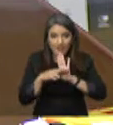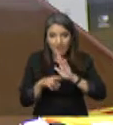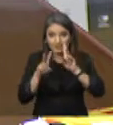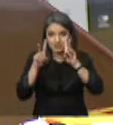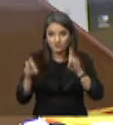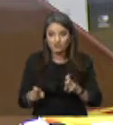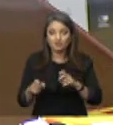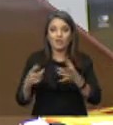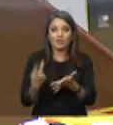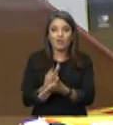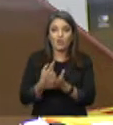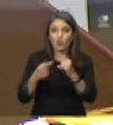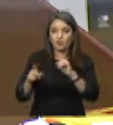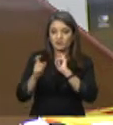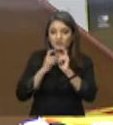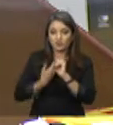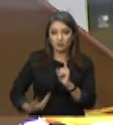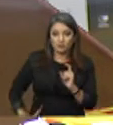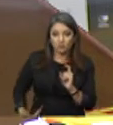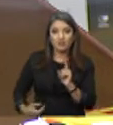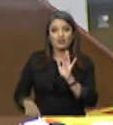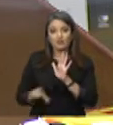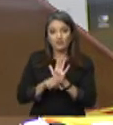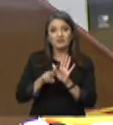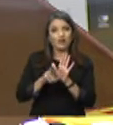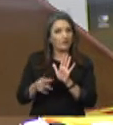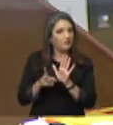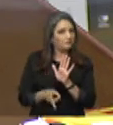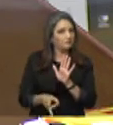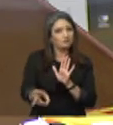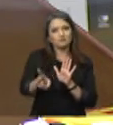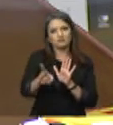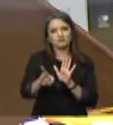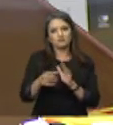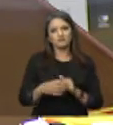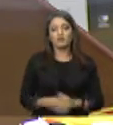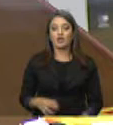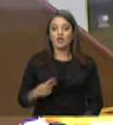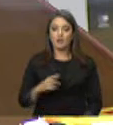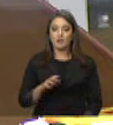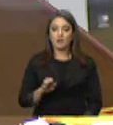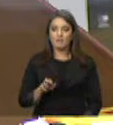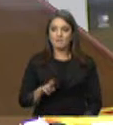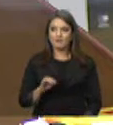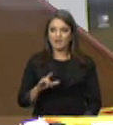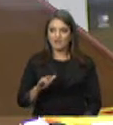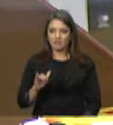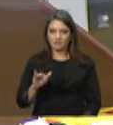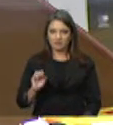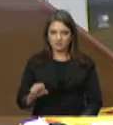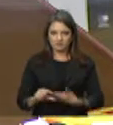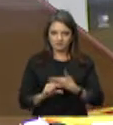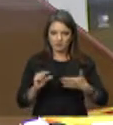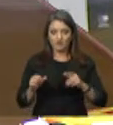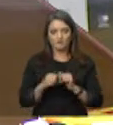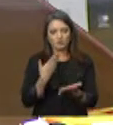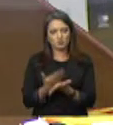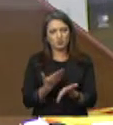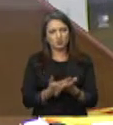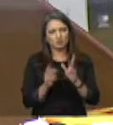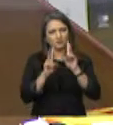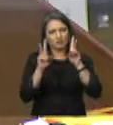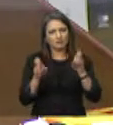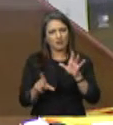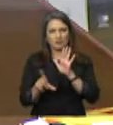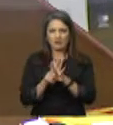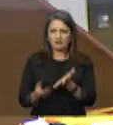legislador com pretensão de estabilidade Péricles Ferreira de Almeida e fiz um interessante estudo sobre o tema da retroatividade